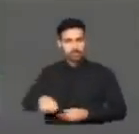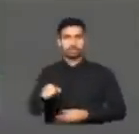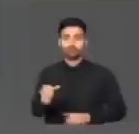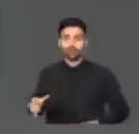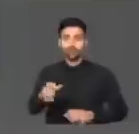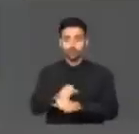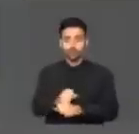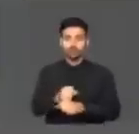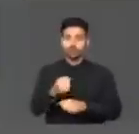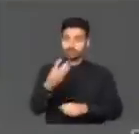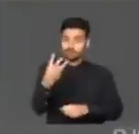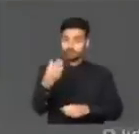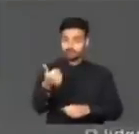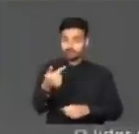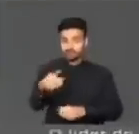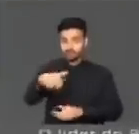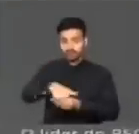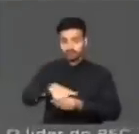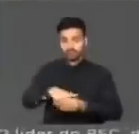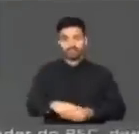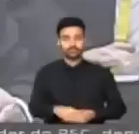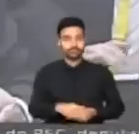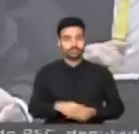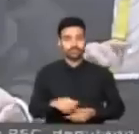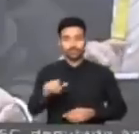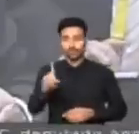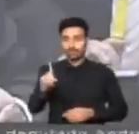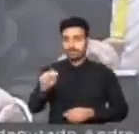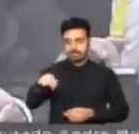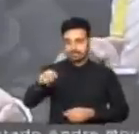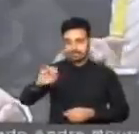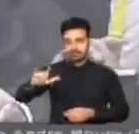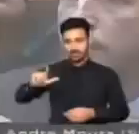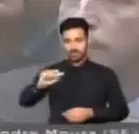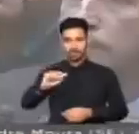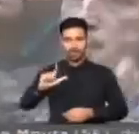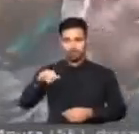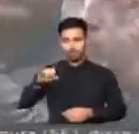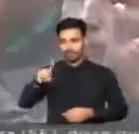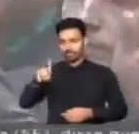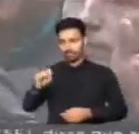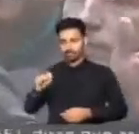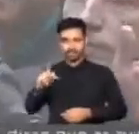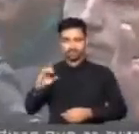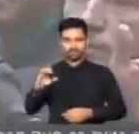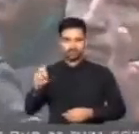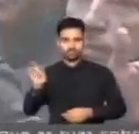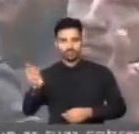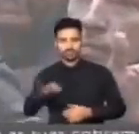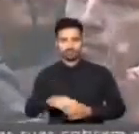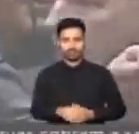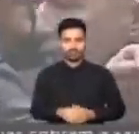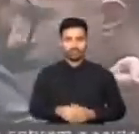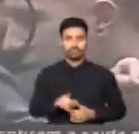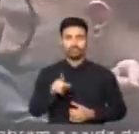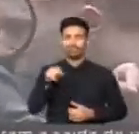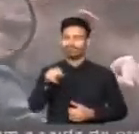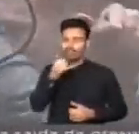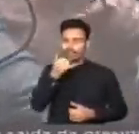acumulou 317 votos. Daniel Almeida, do PCdoB. Esse processo